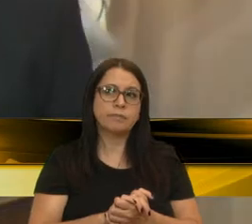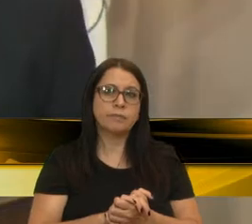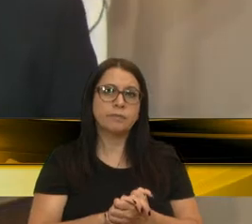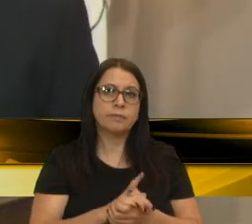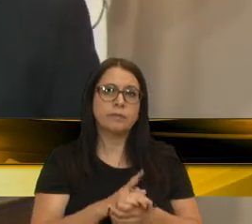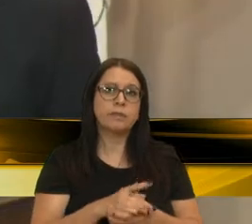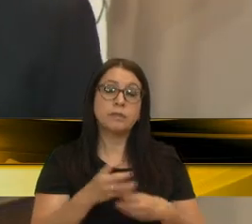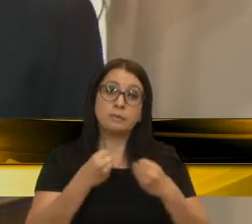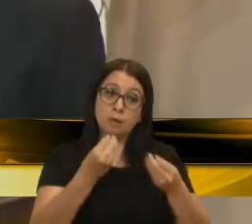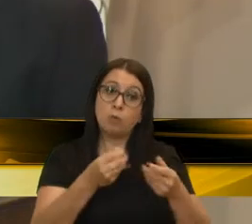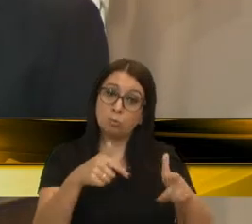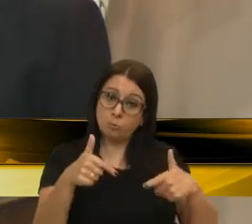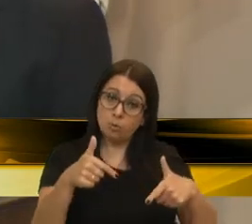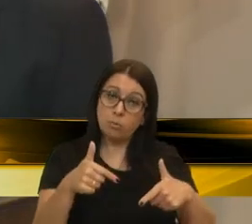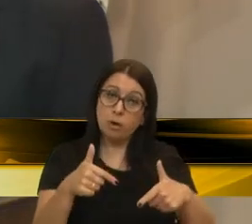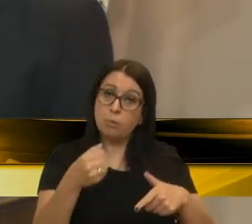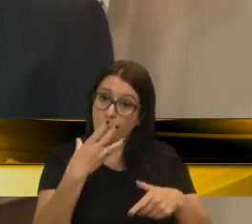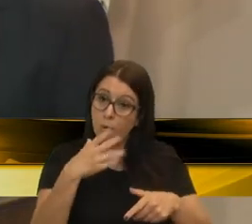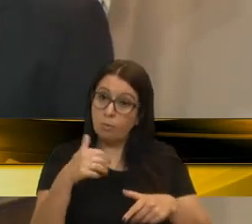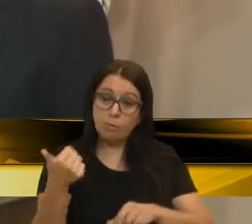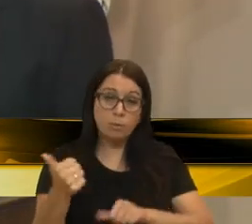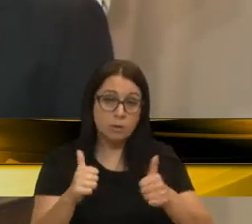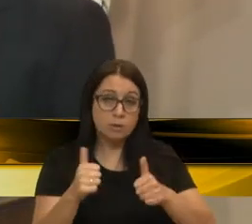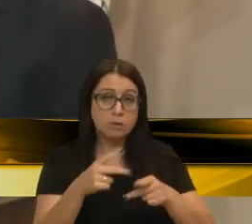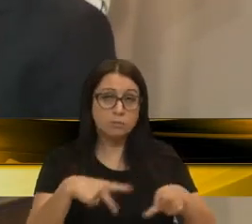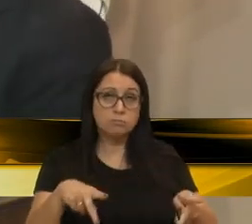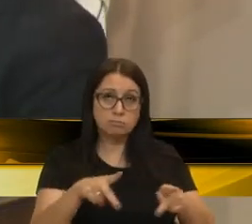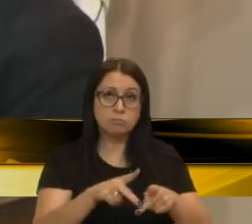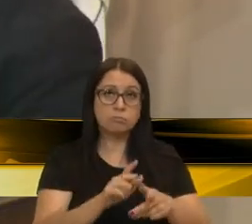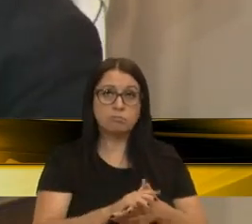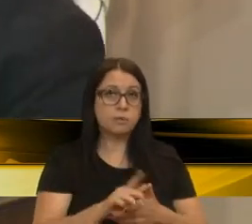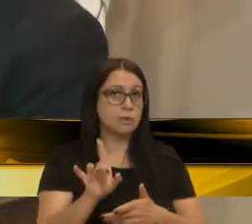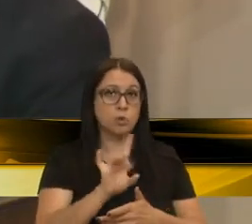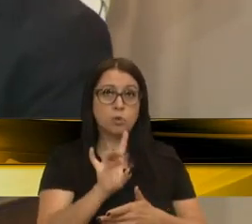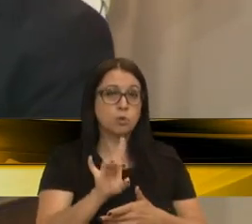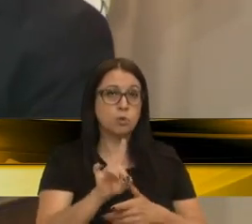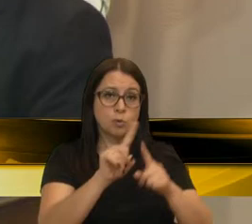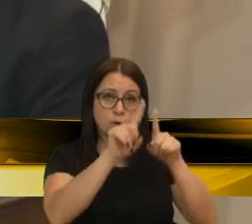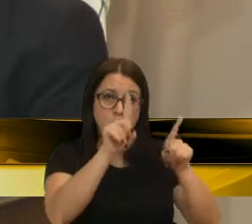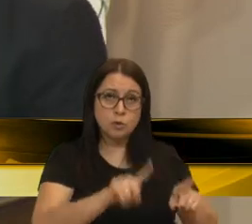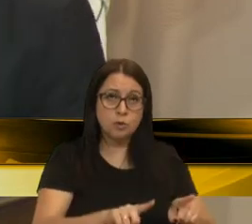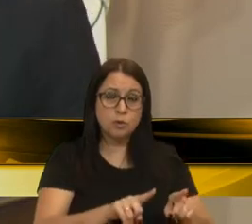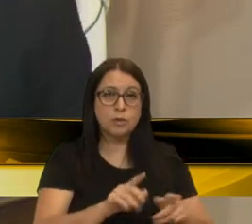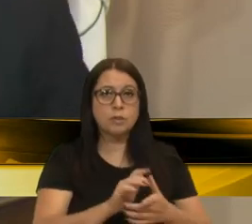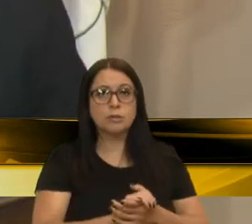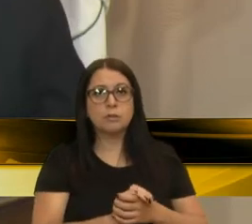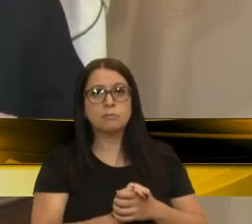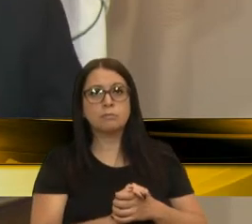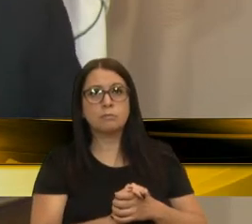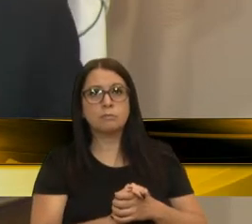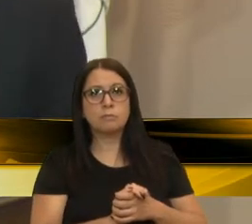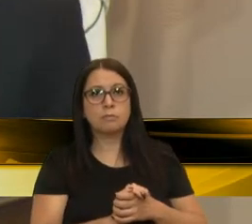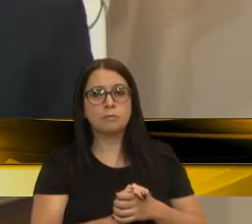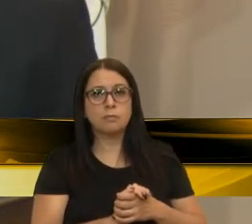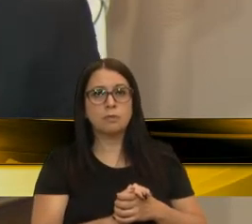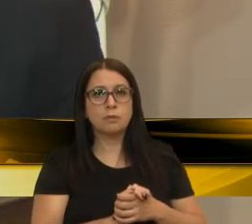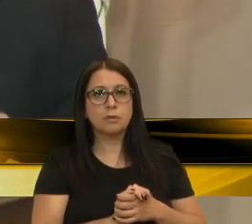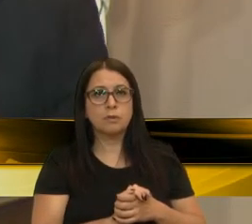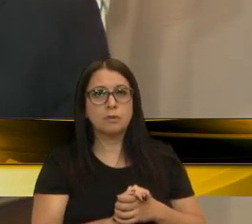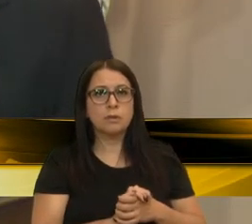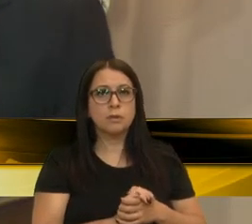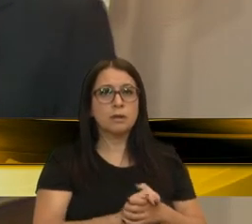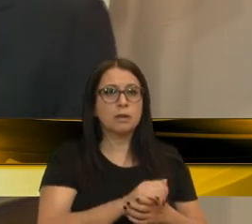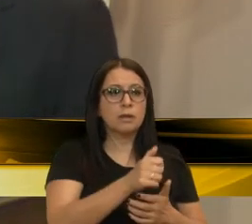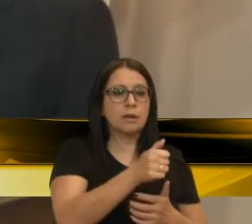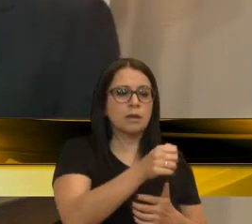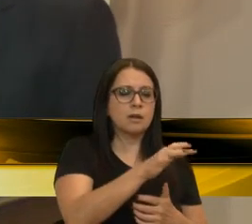presta um serviço relevante de qualidade à população, e não só os servidores municipais, ativos e inativos, mas